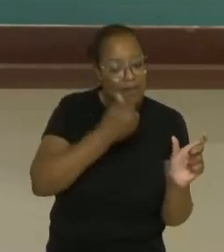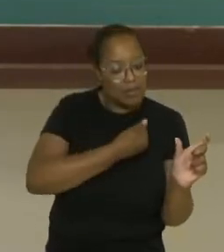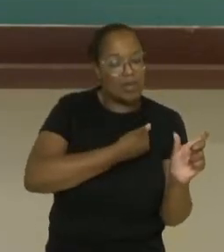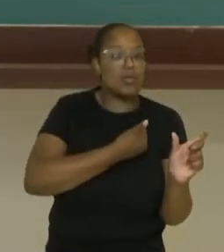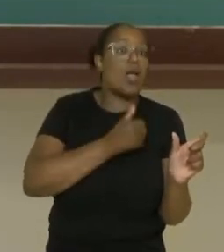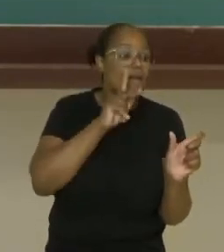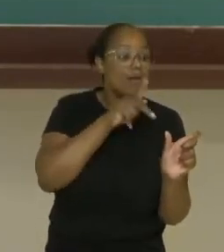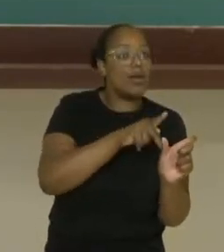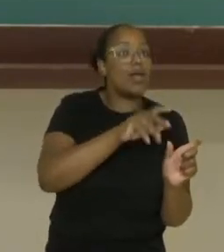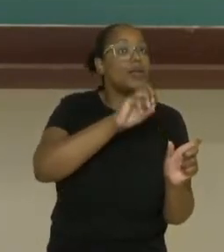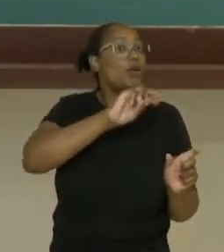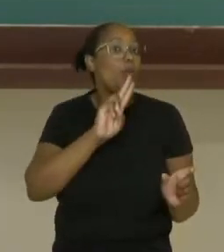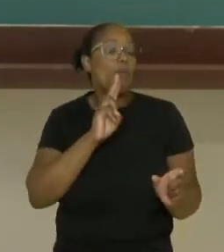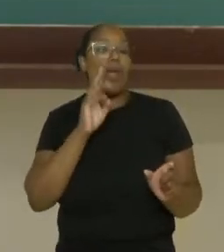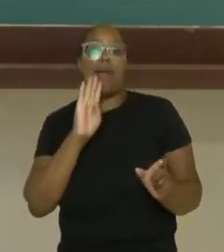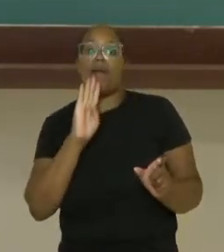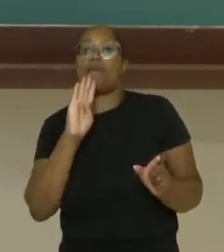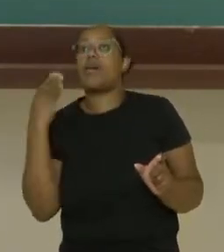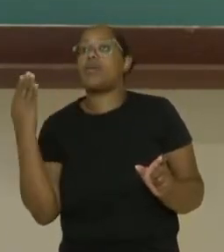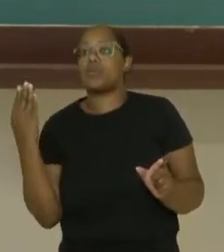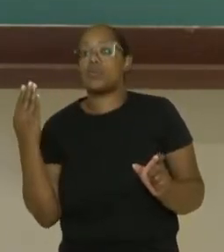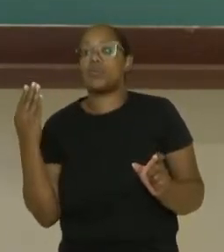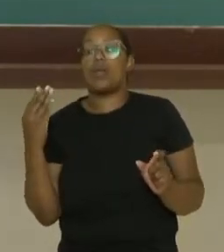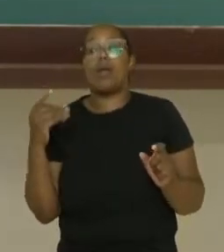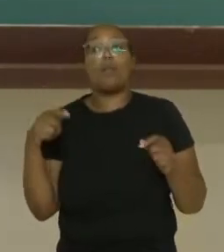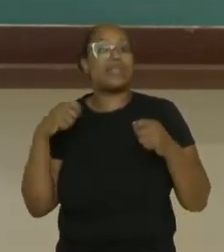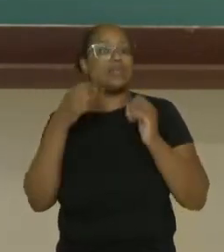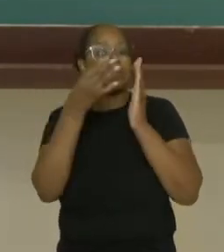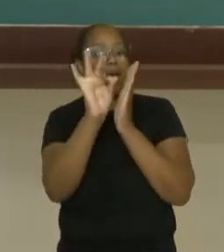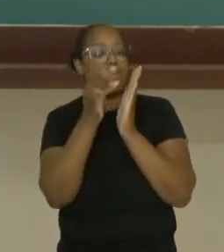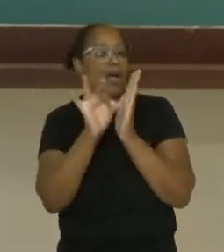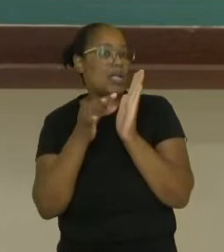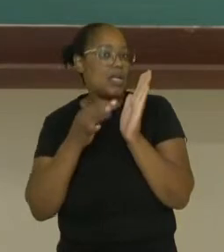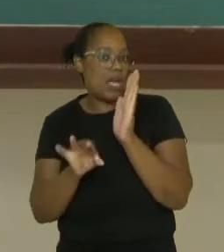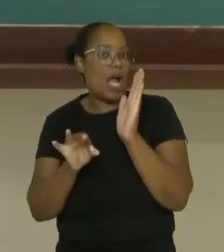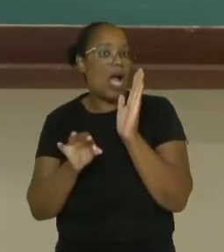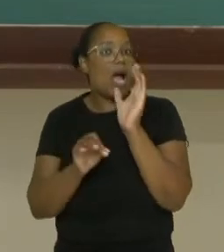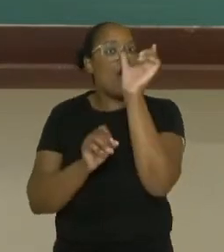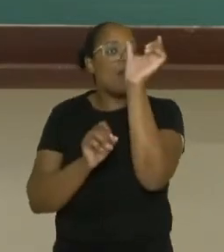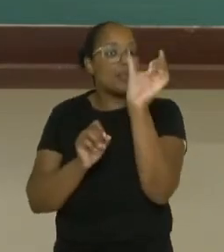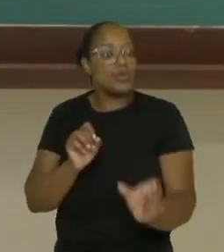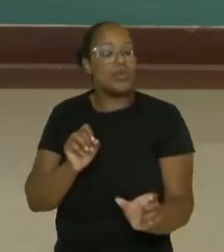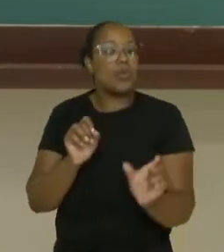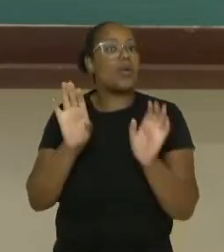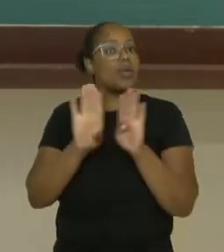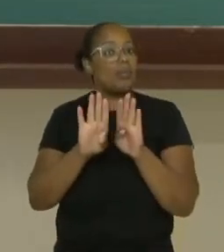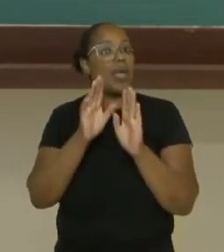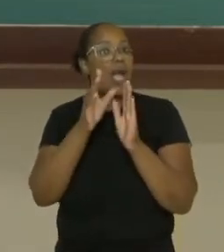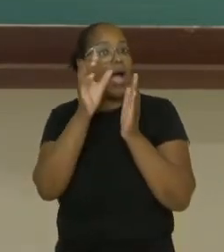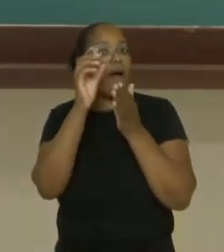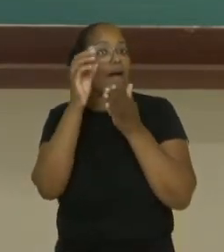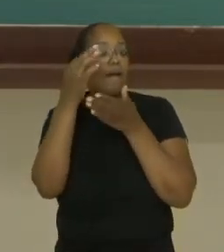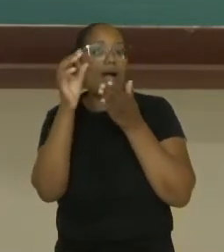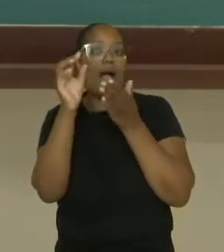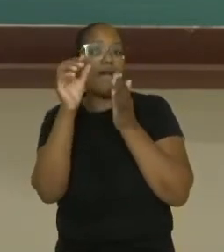eu consigo organizar a coerência, né? A validade do que ela está falando, se é coerente ou